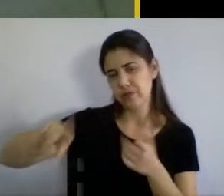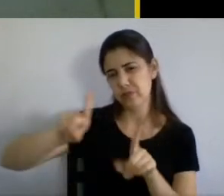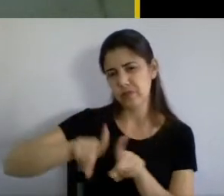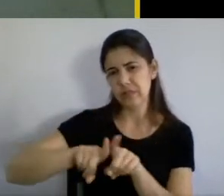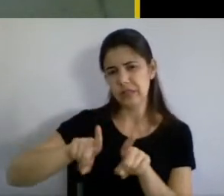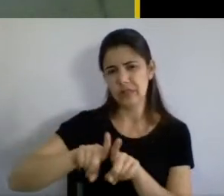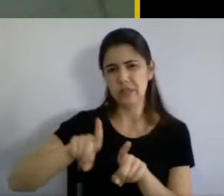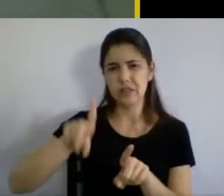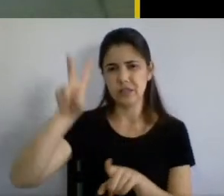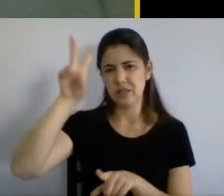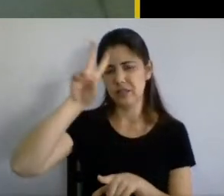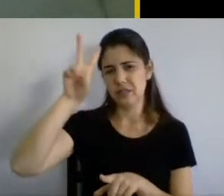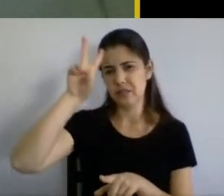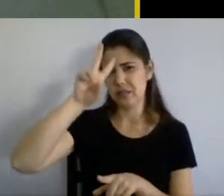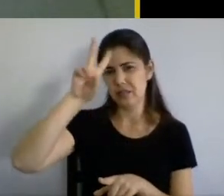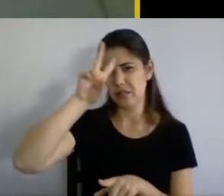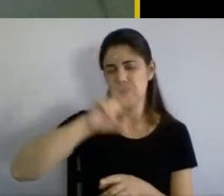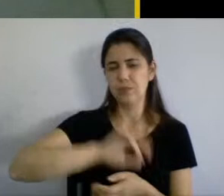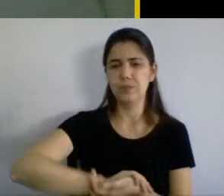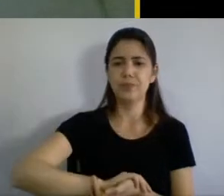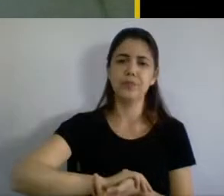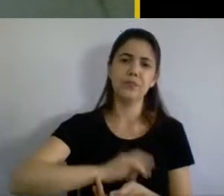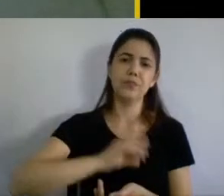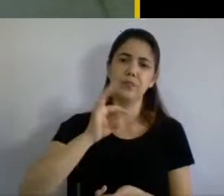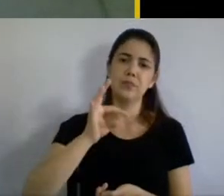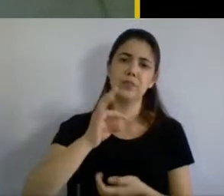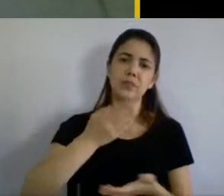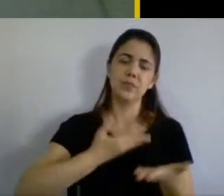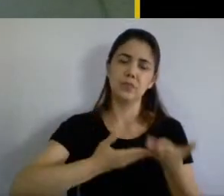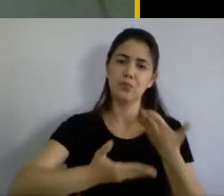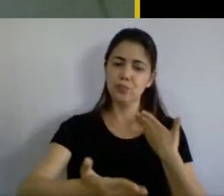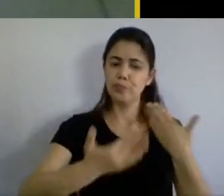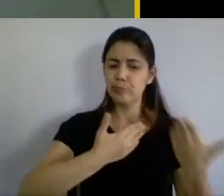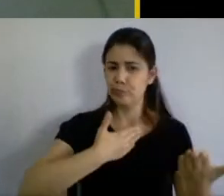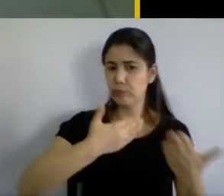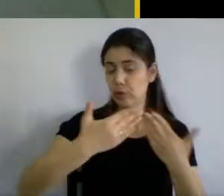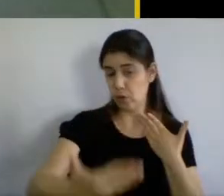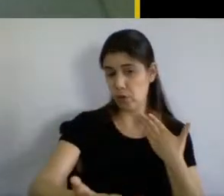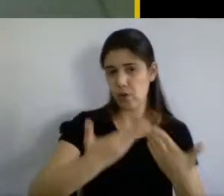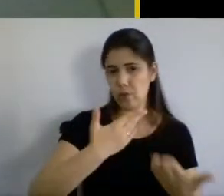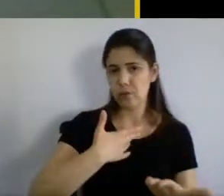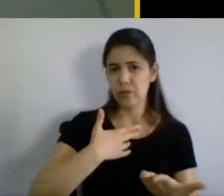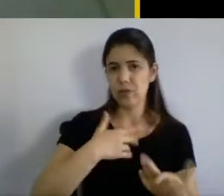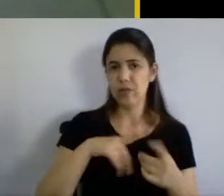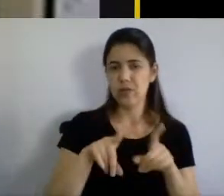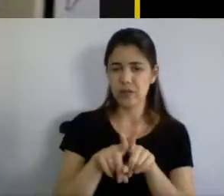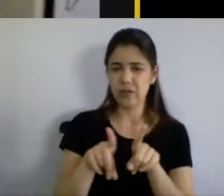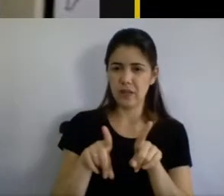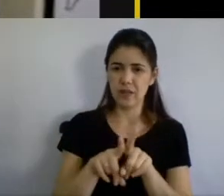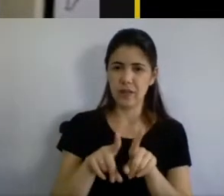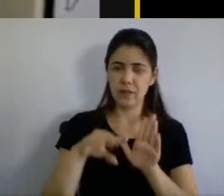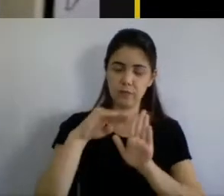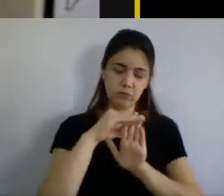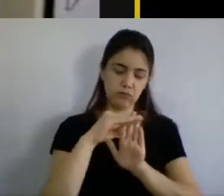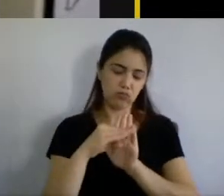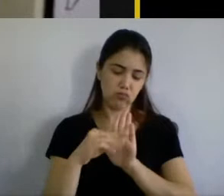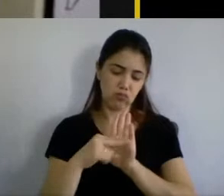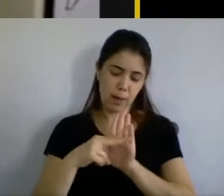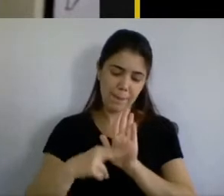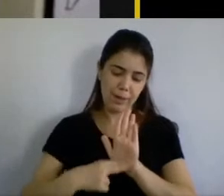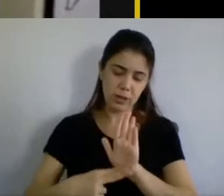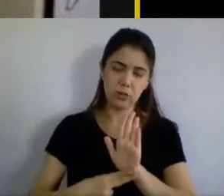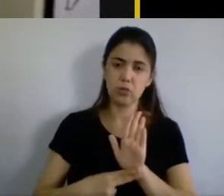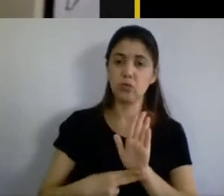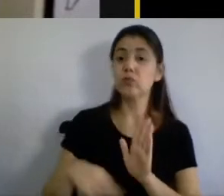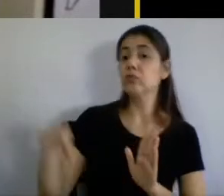fala um pouco sobre as tópicas, e o Lausberg também com aquele manual. Sim, aí tem aqueles três livros que saem